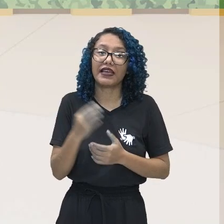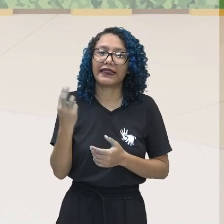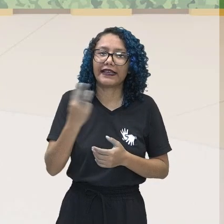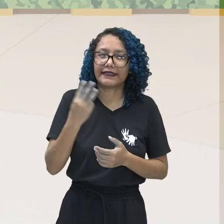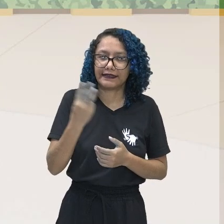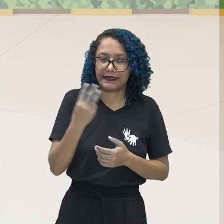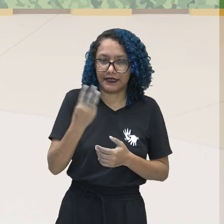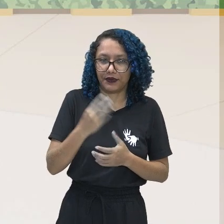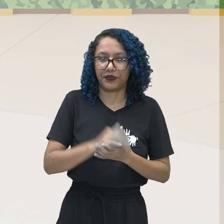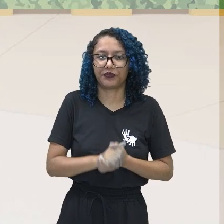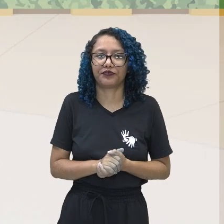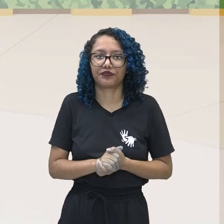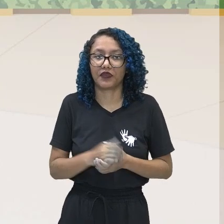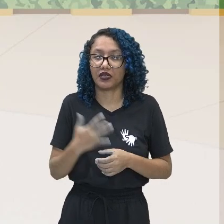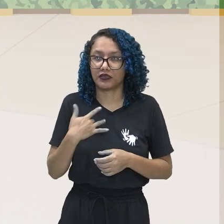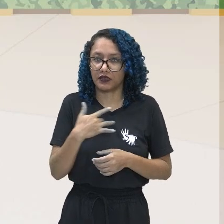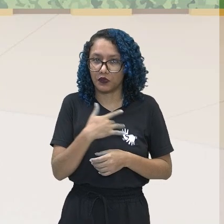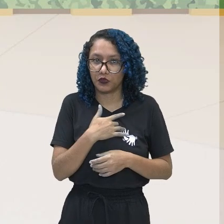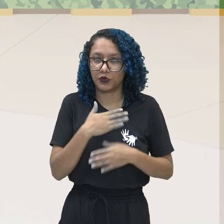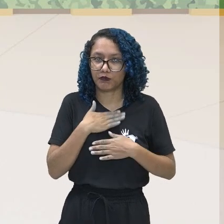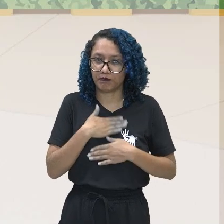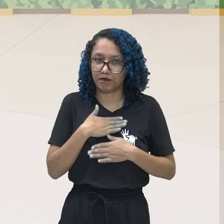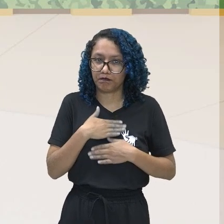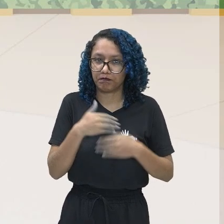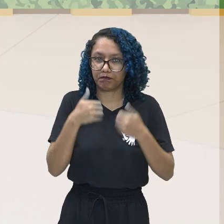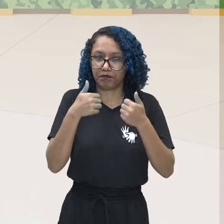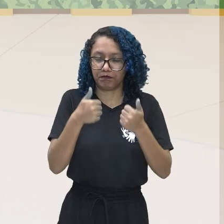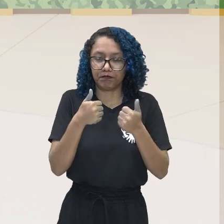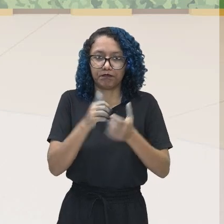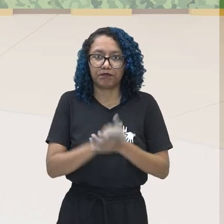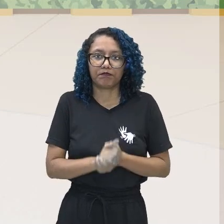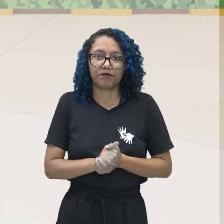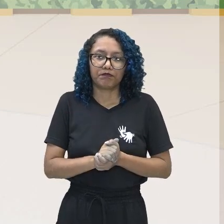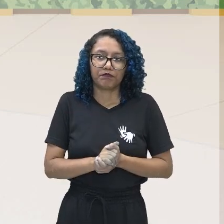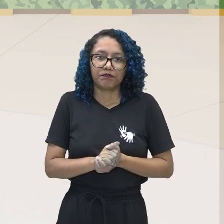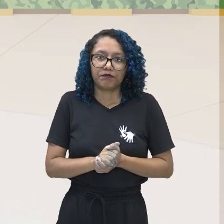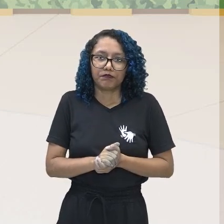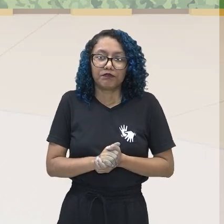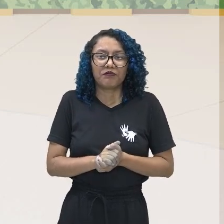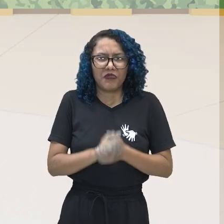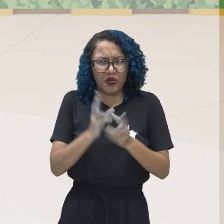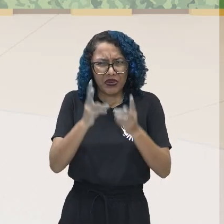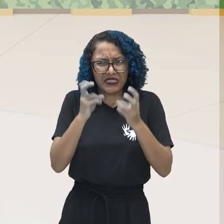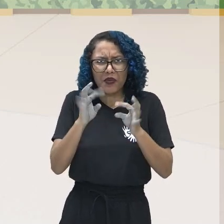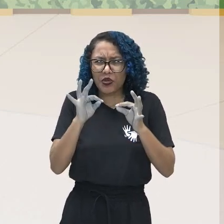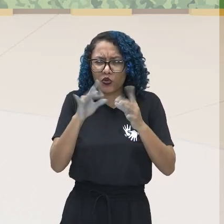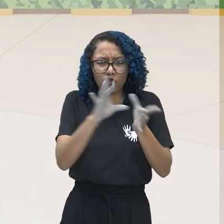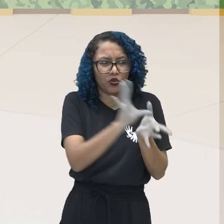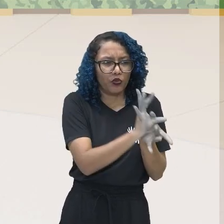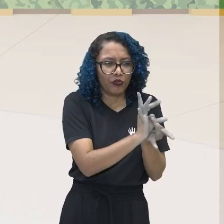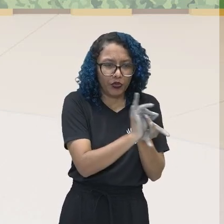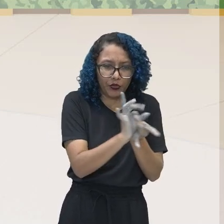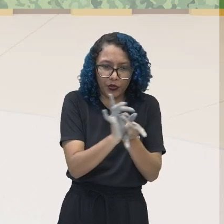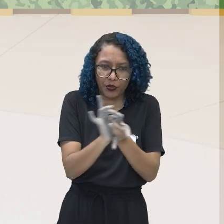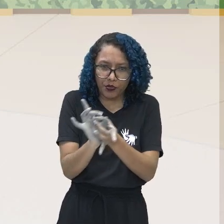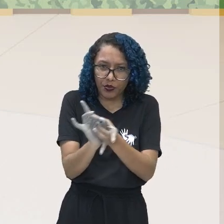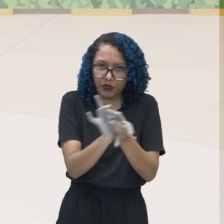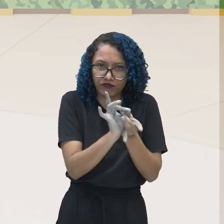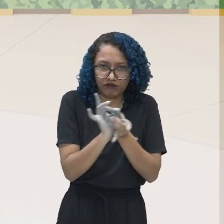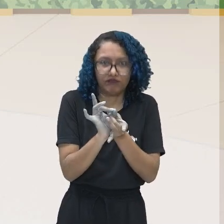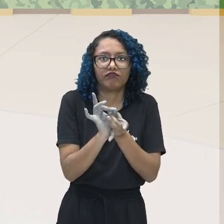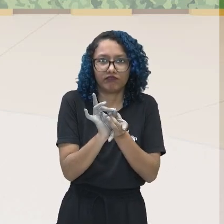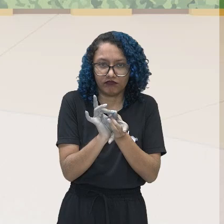que é saúde e bem-estar. Então note que tudo está atrelado. Tudo está atrelado para que a gente possa realmente trazer